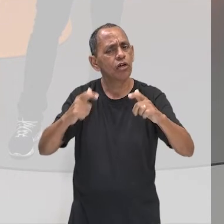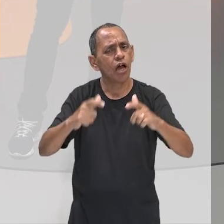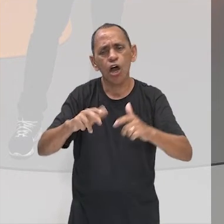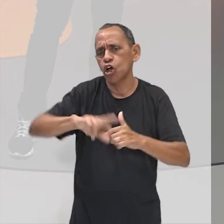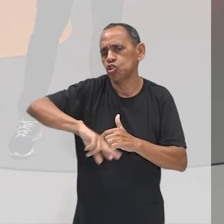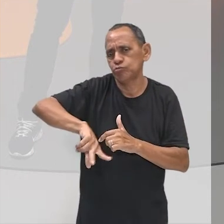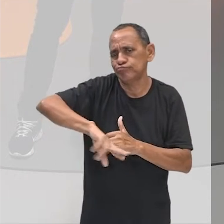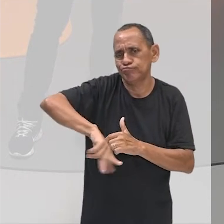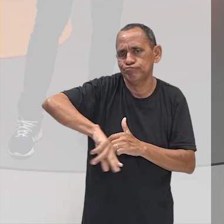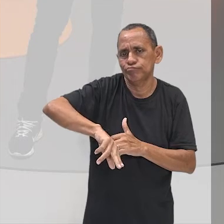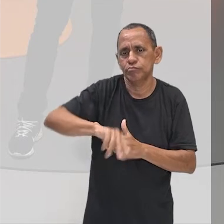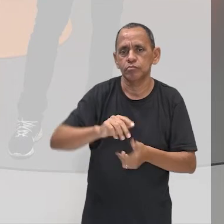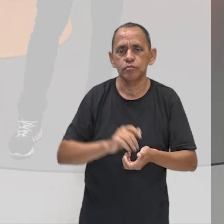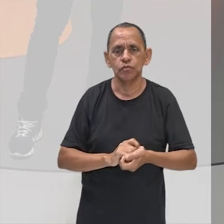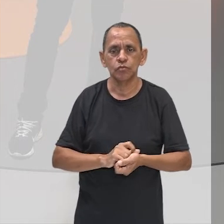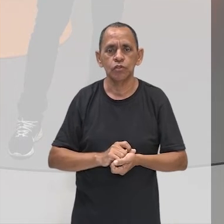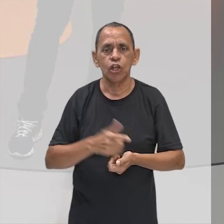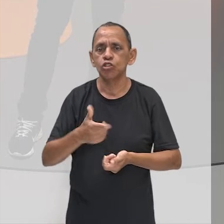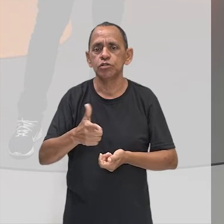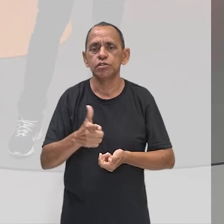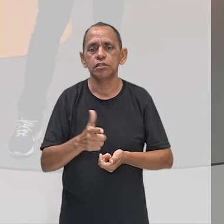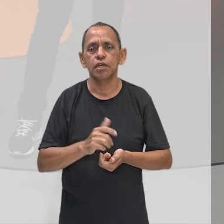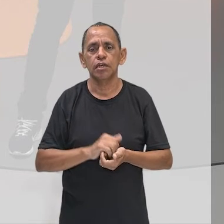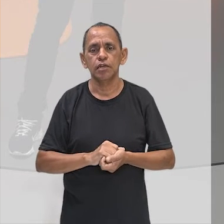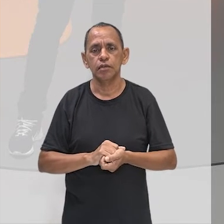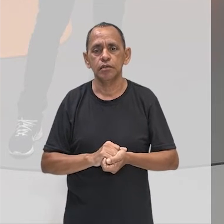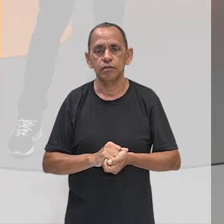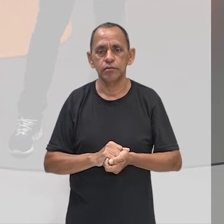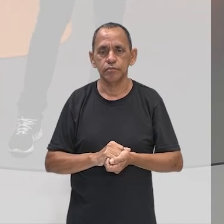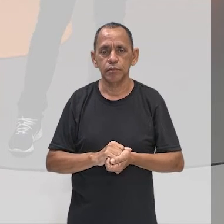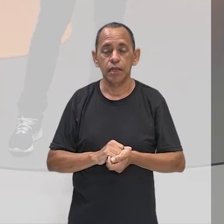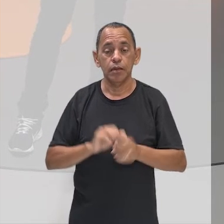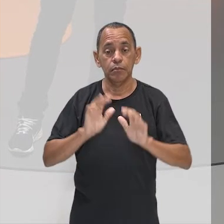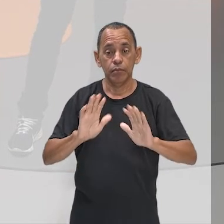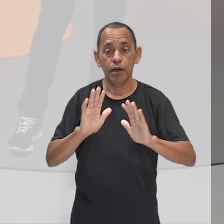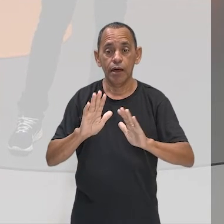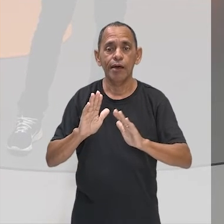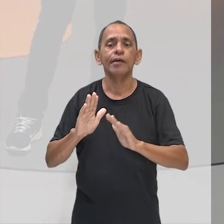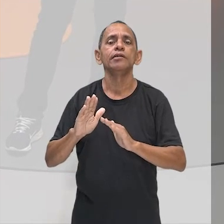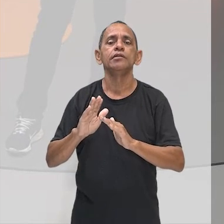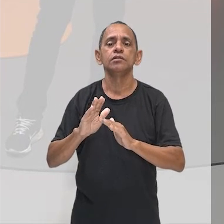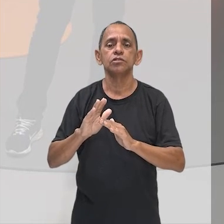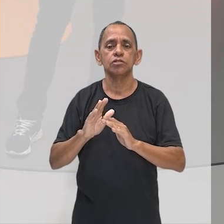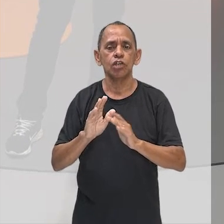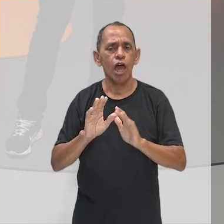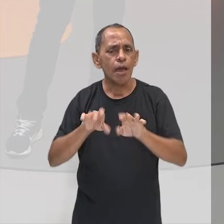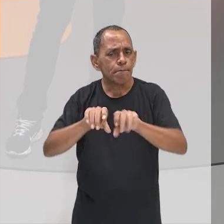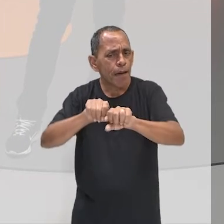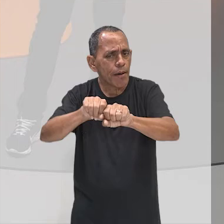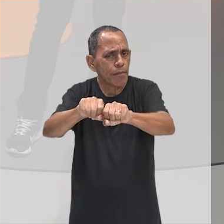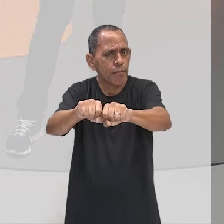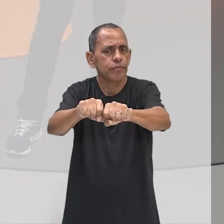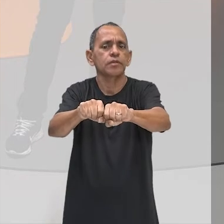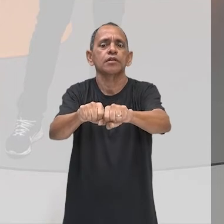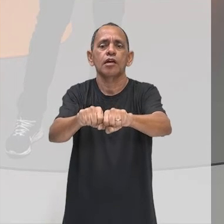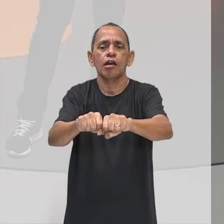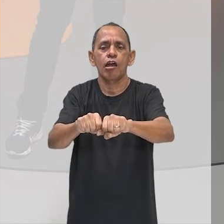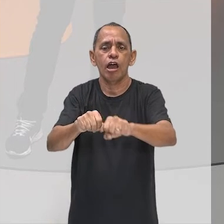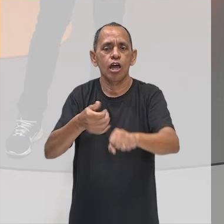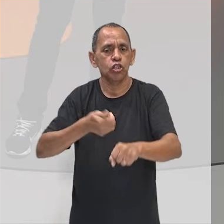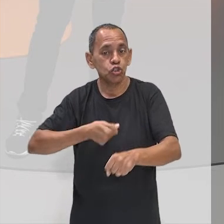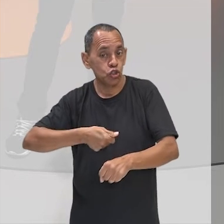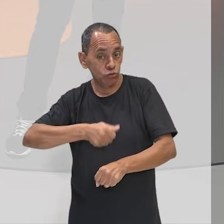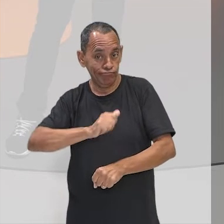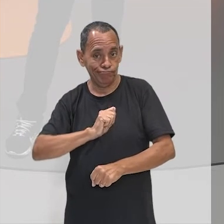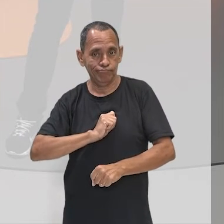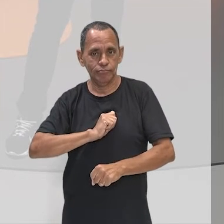pelos espanhóis ao longo da colonização espanhola, tá? Então a gente vai ver, olha só, que essa civilização asteca